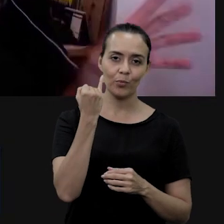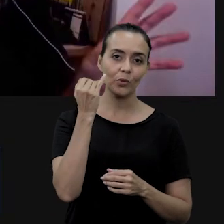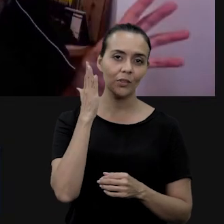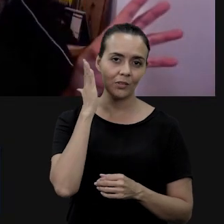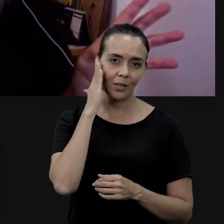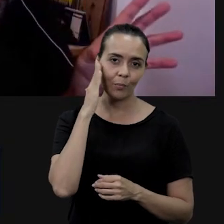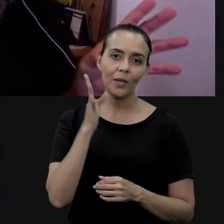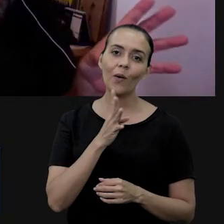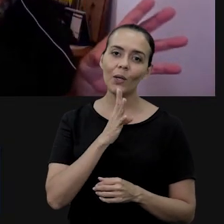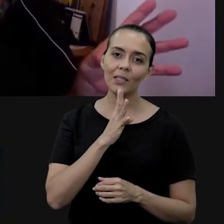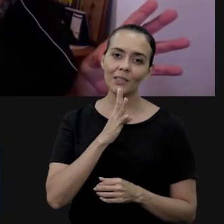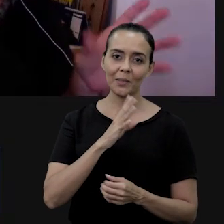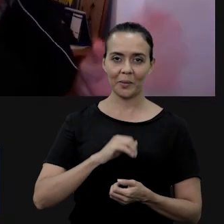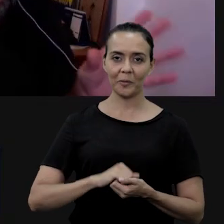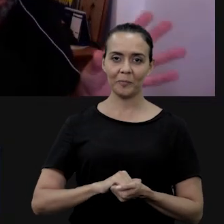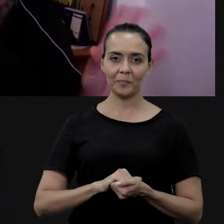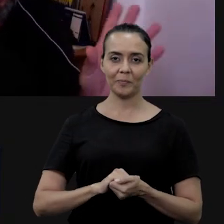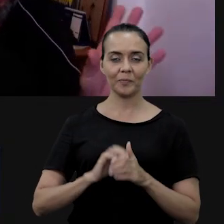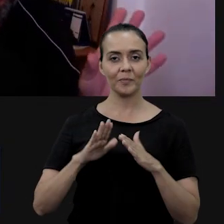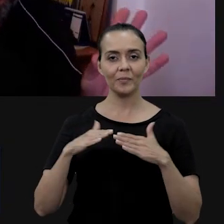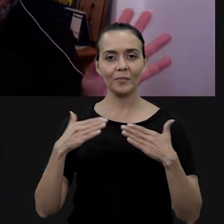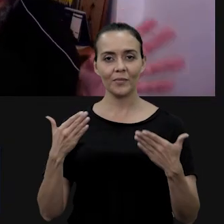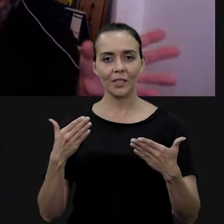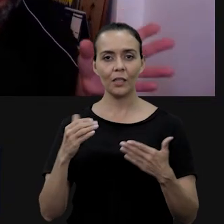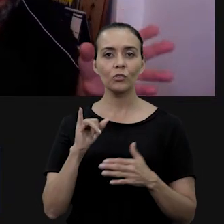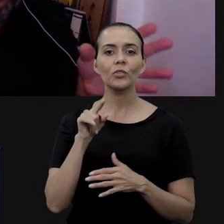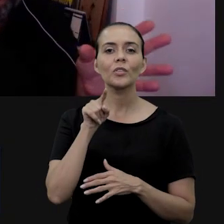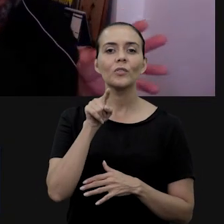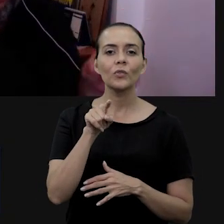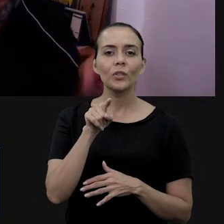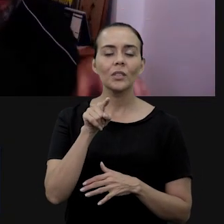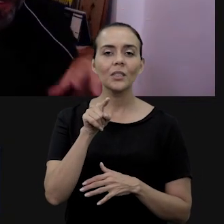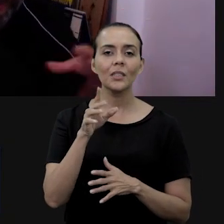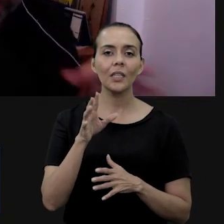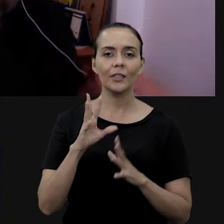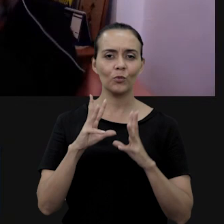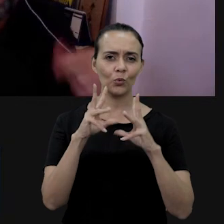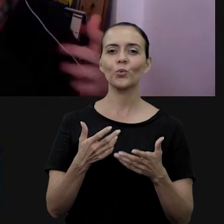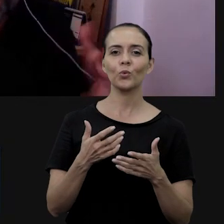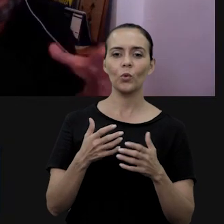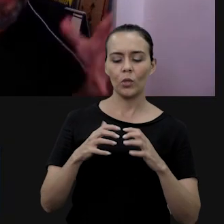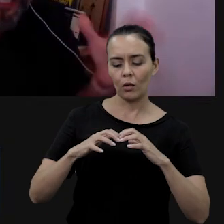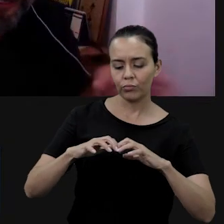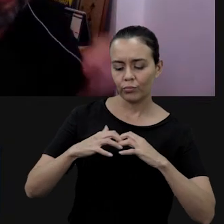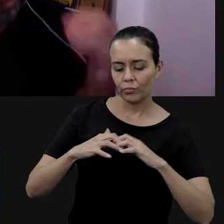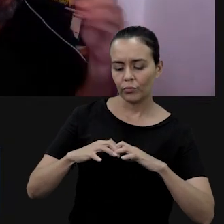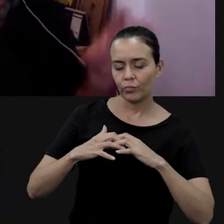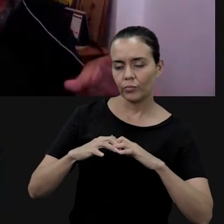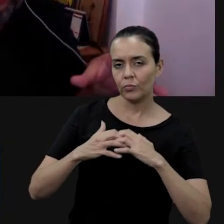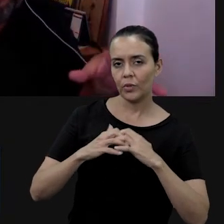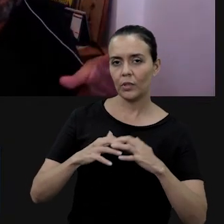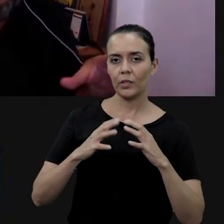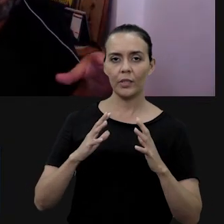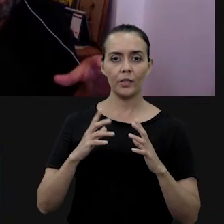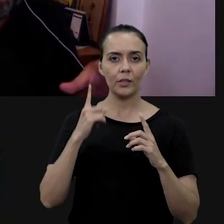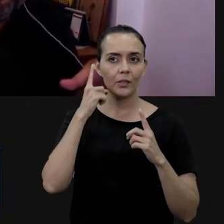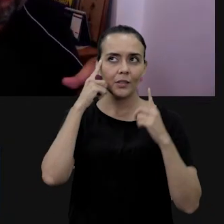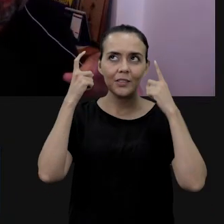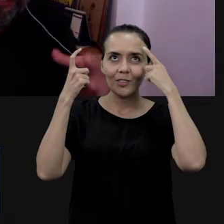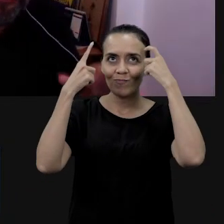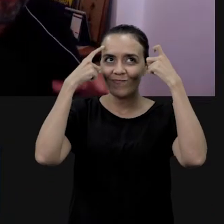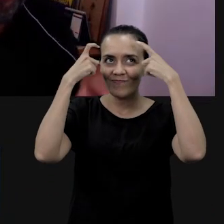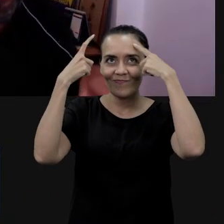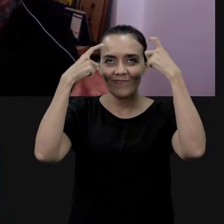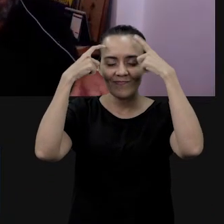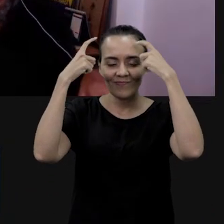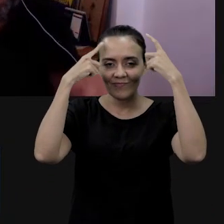de ciência e criatividade. Então, mesmo você com aparelhos e equipamentos, você